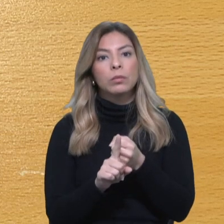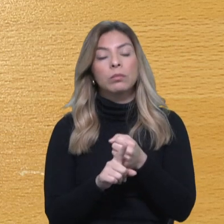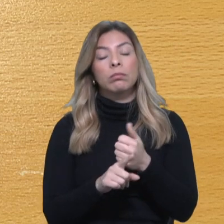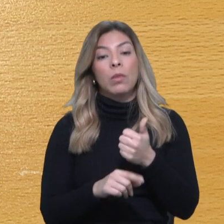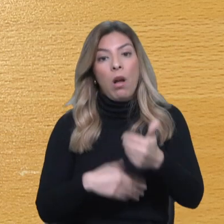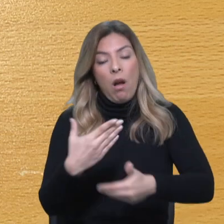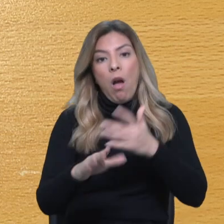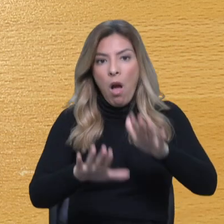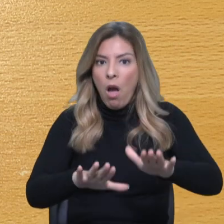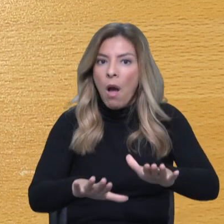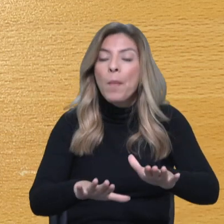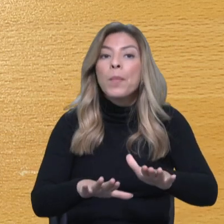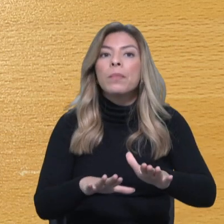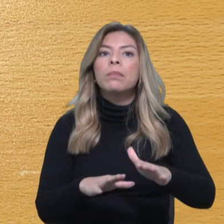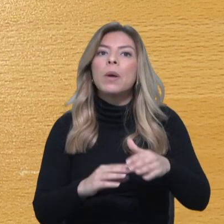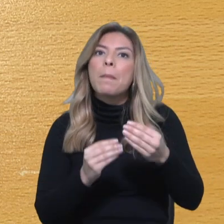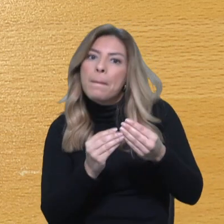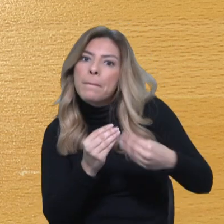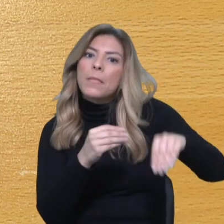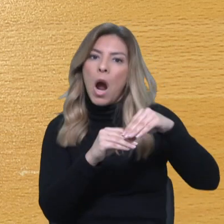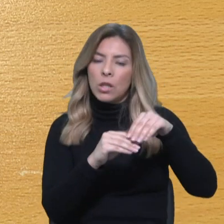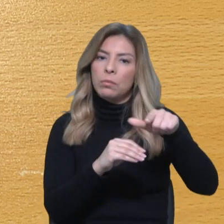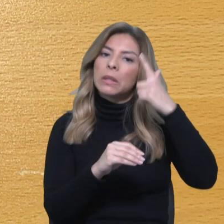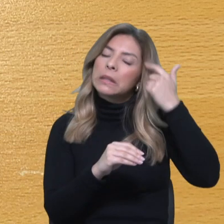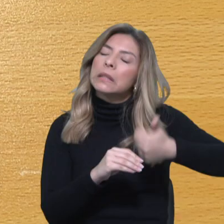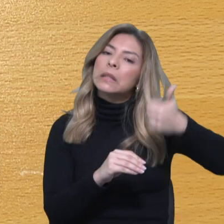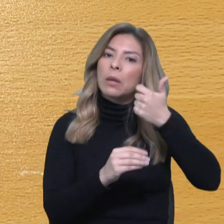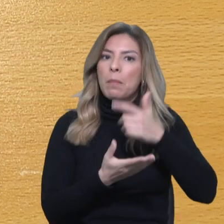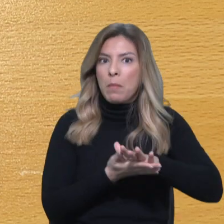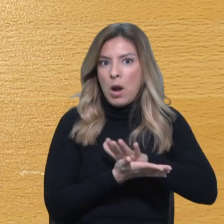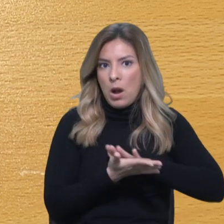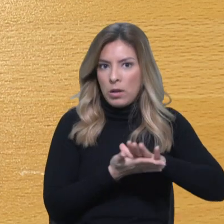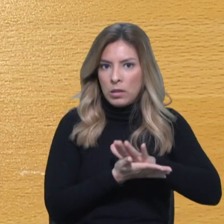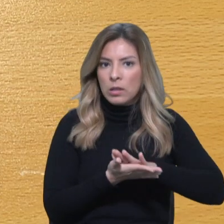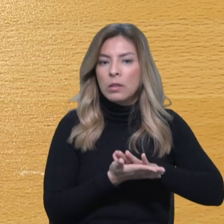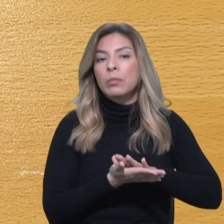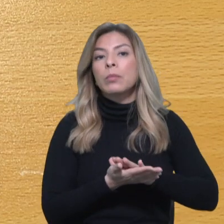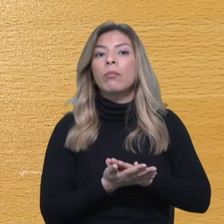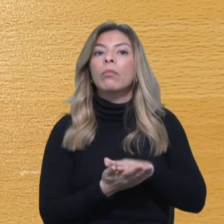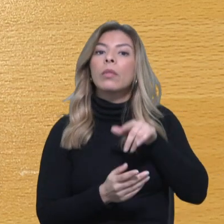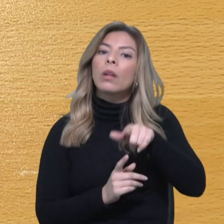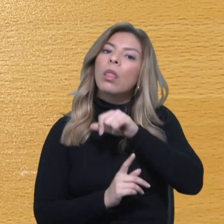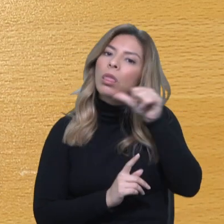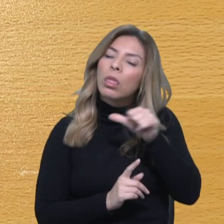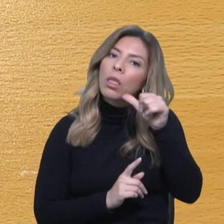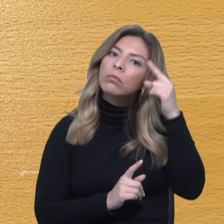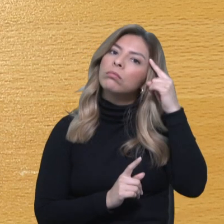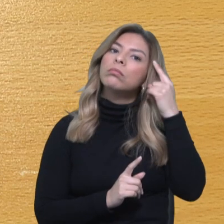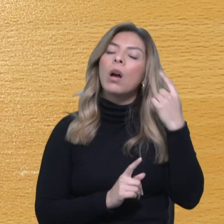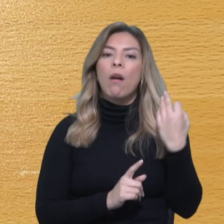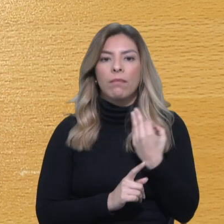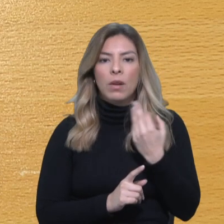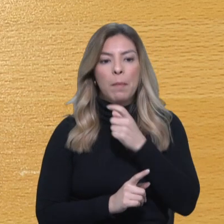atual, a não se esquecer do essencial. E que muitas vezes esse essencial, como dizia o Padre